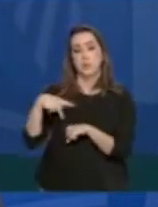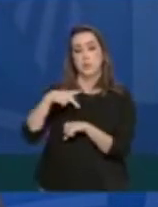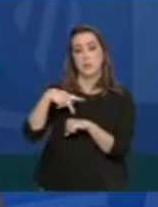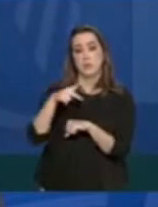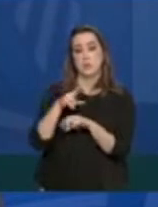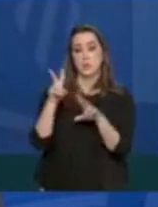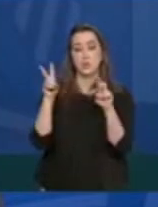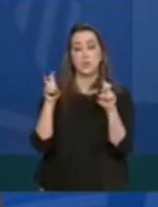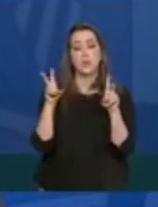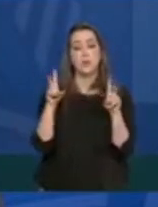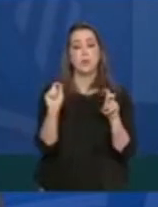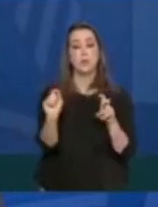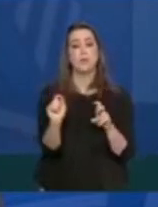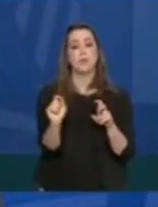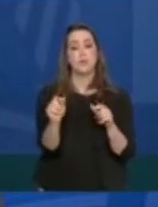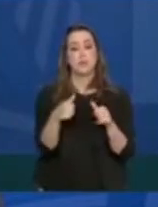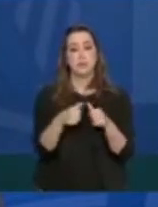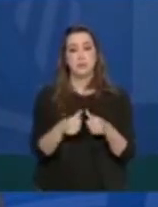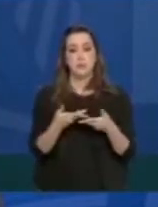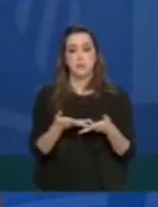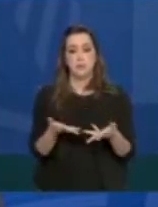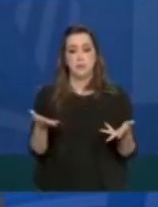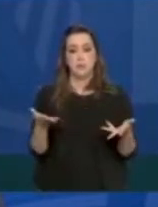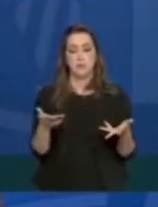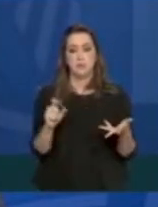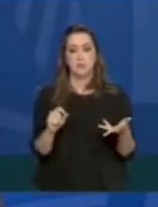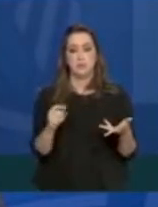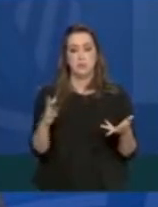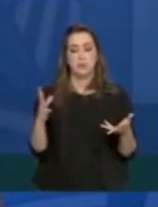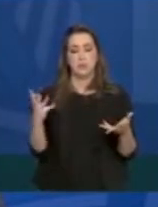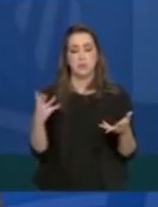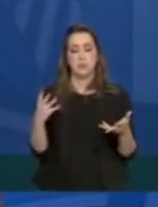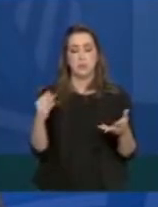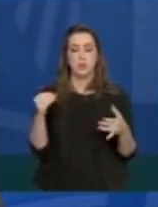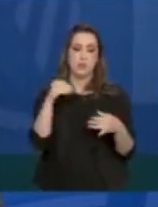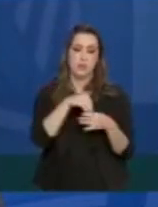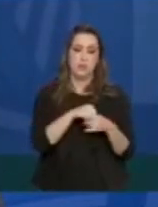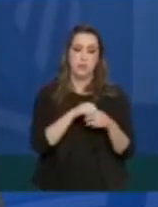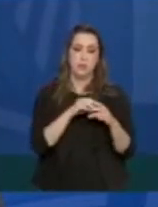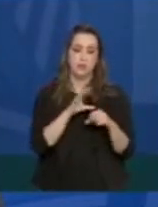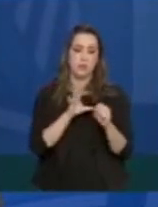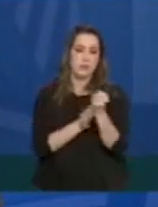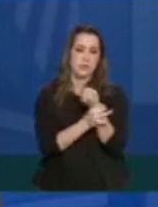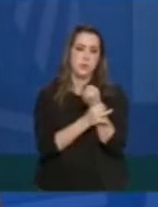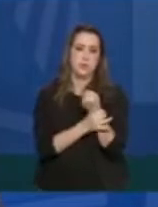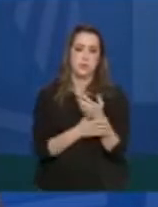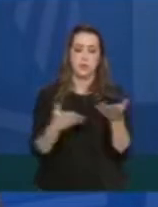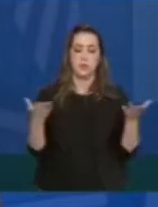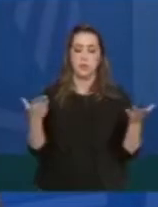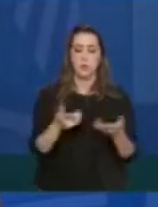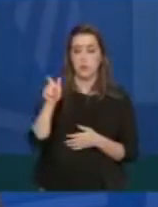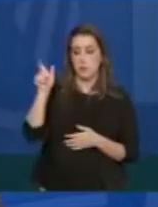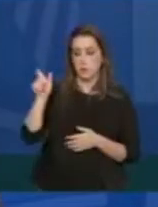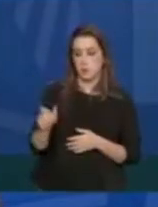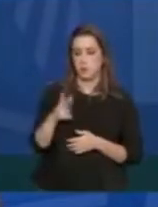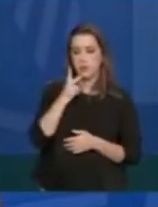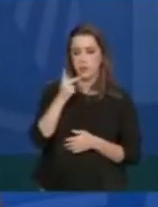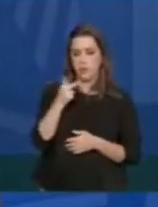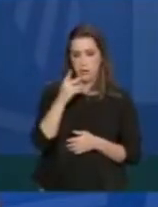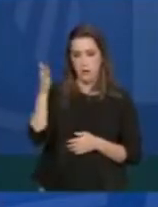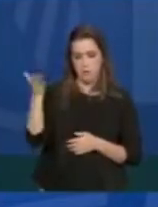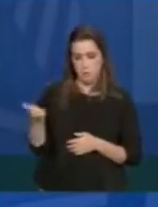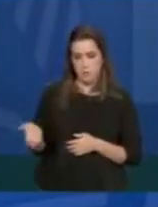na temática que está inserida na questão da segurança. Eu passo a palavra ao